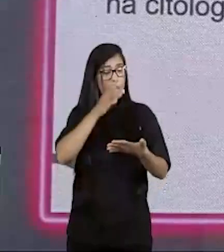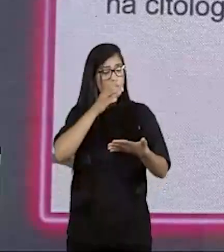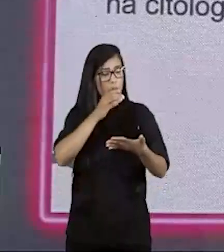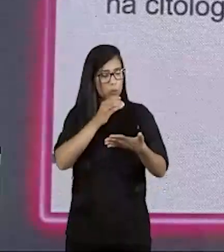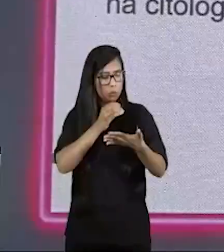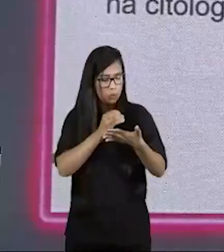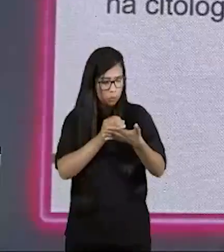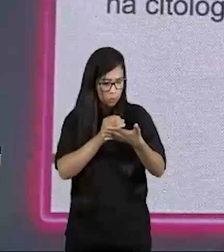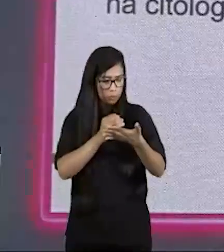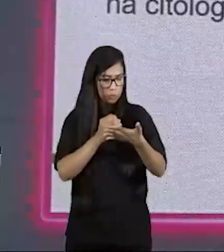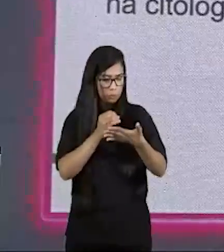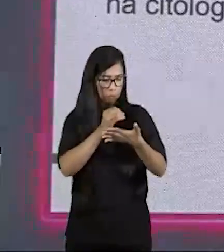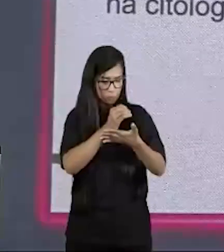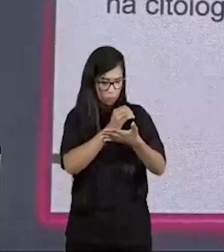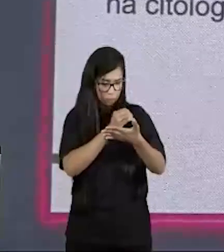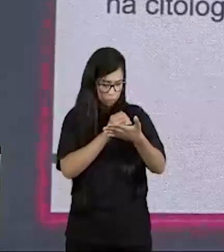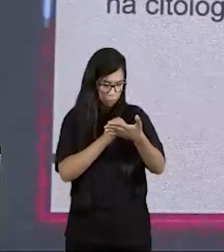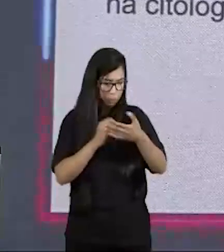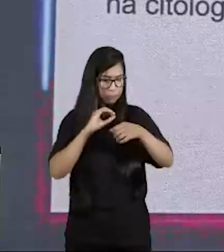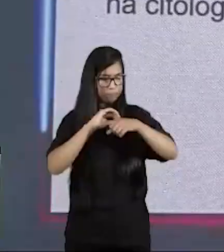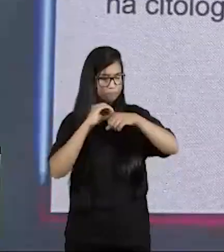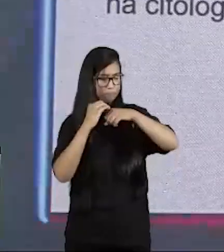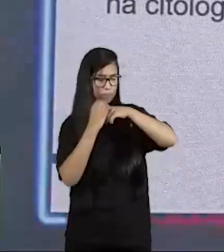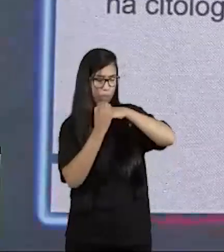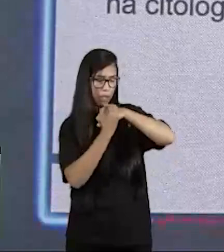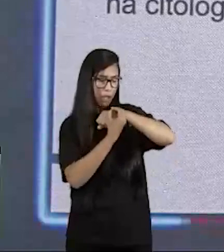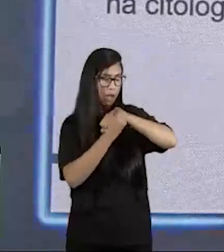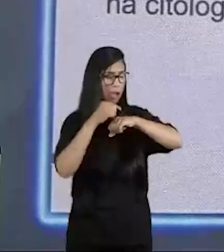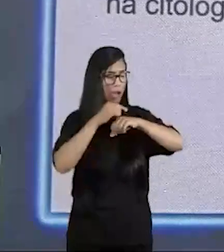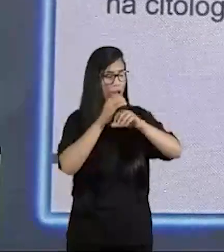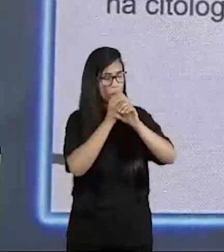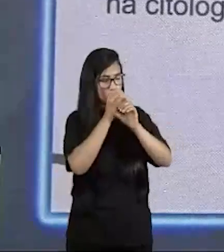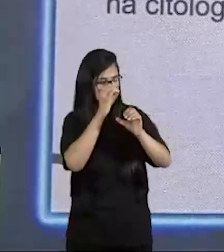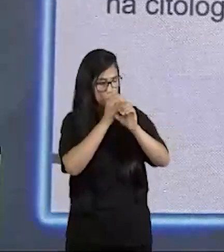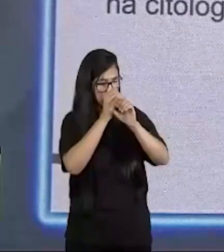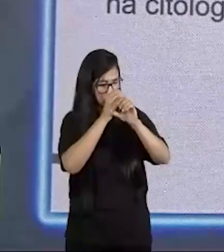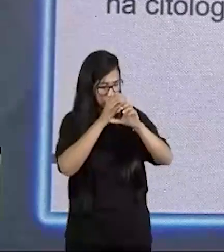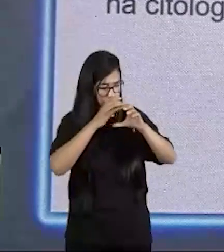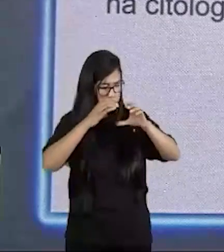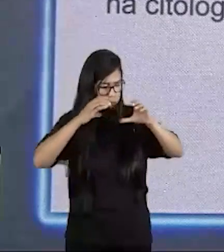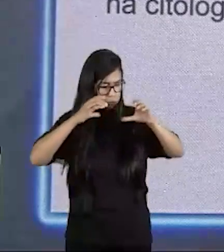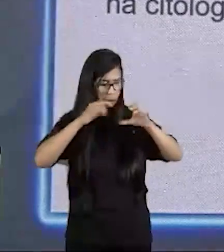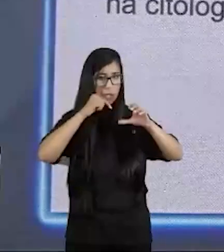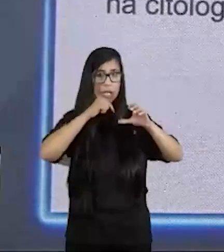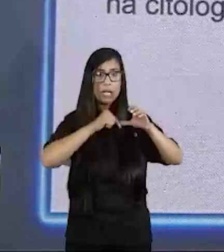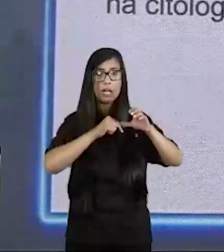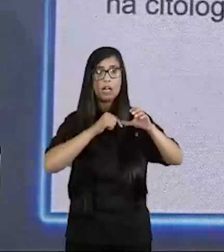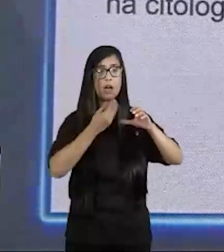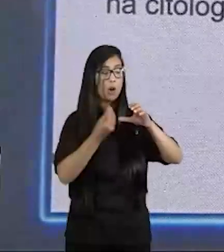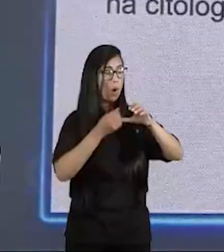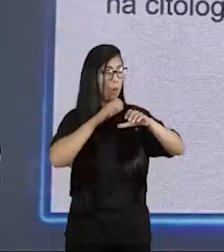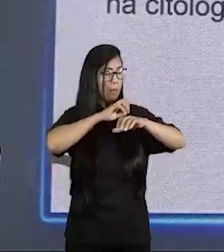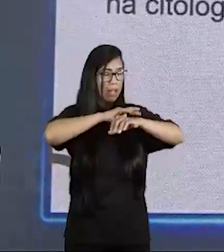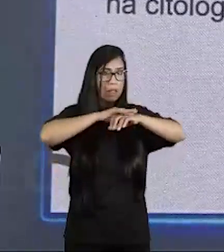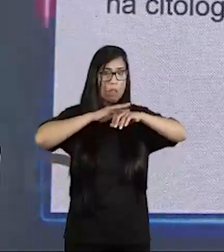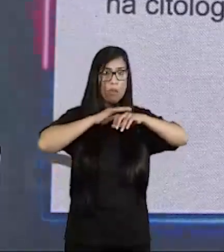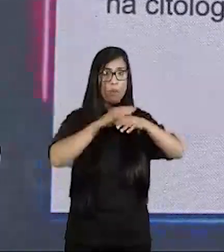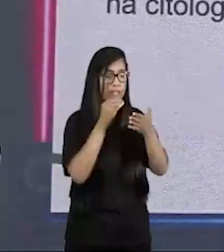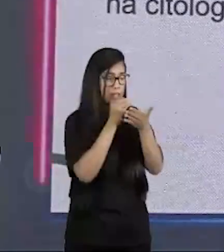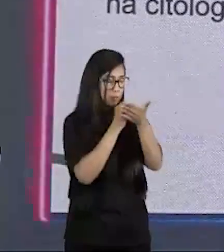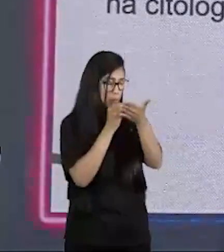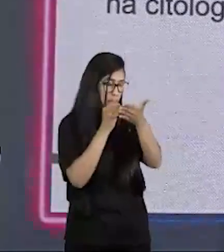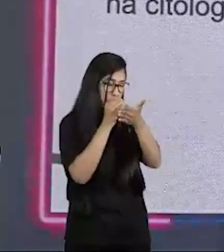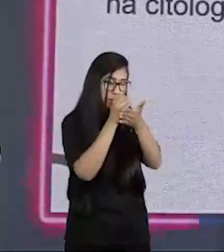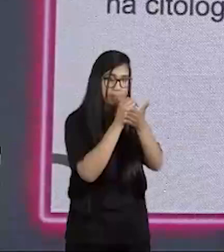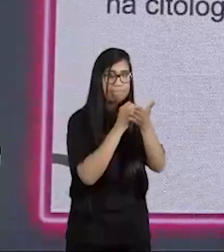descrever todas as células que eu encontrei, eu vou descrever os agentes infecciosos que eu encontrei. Então, por exemplo,